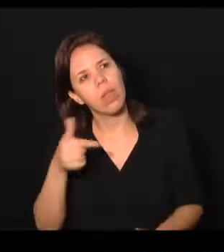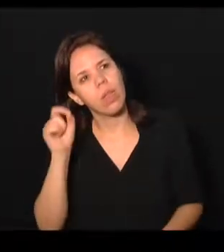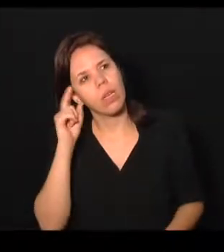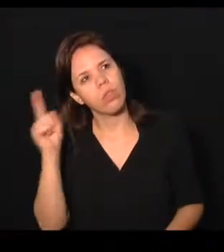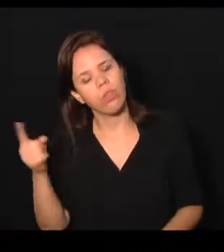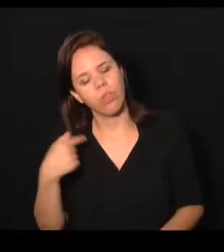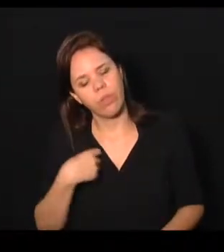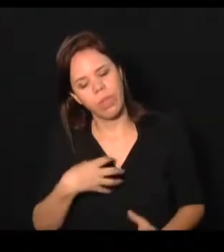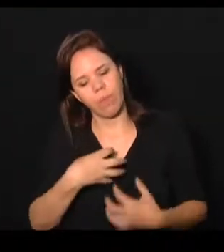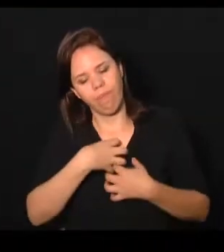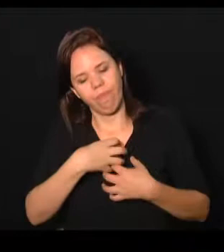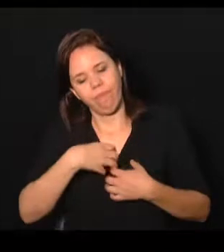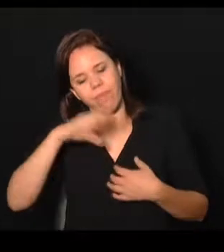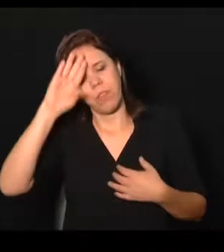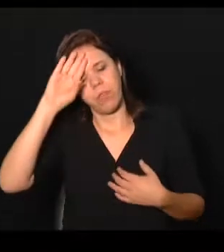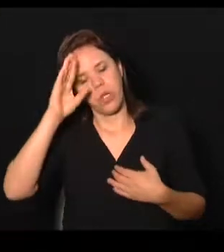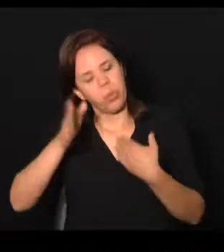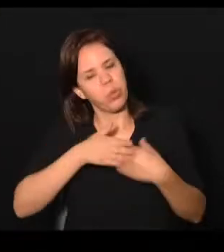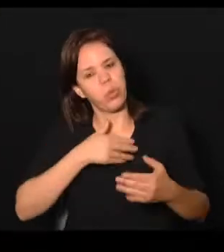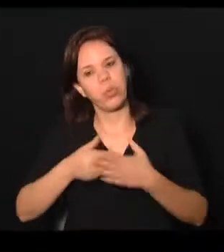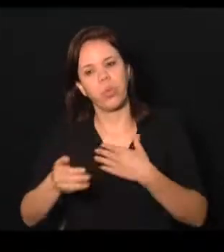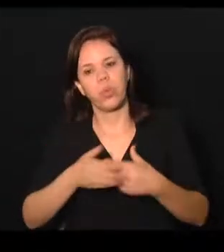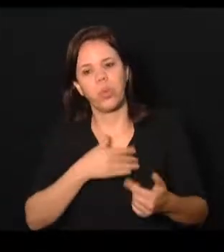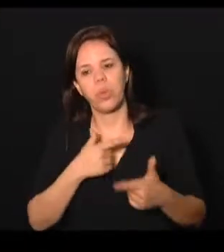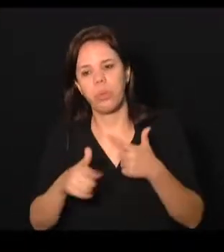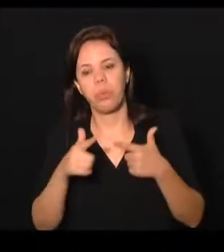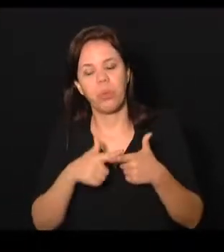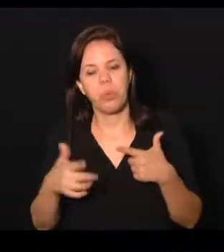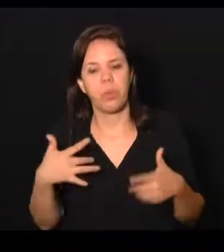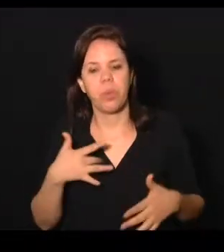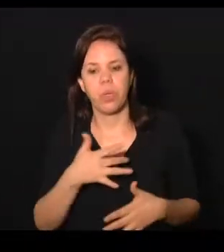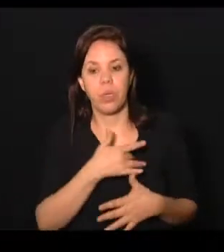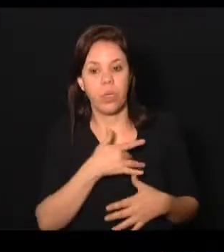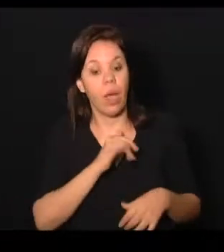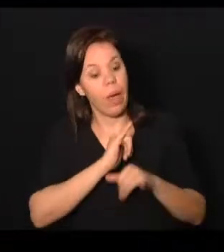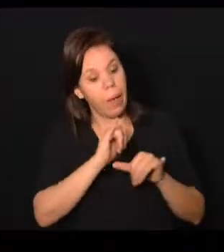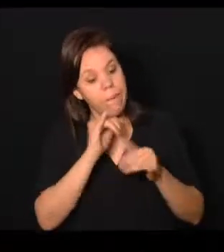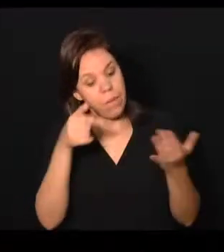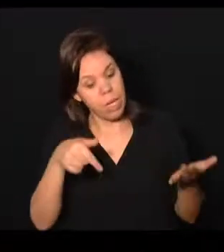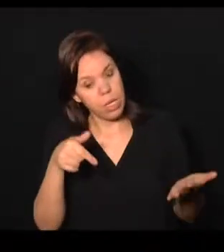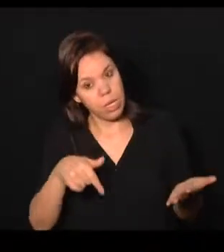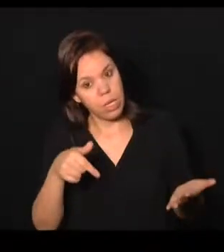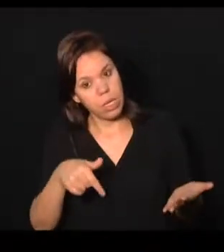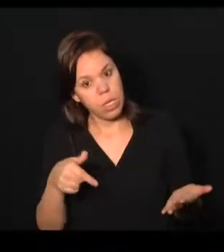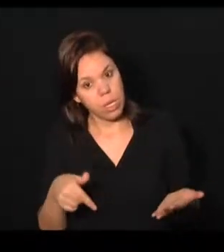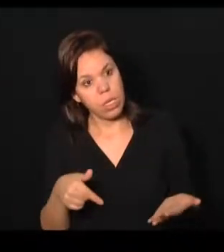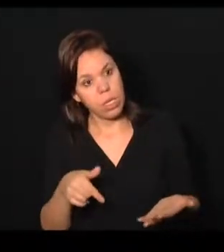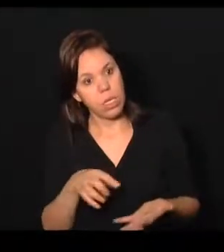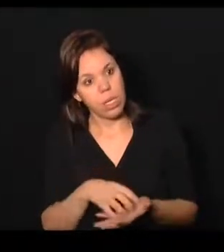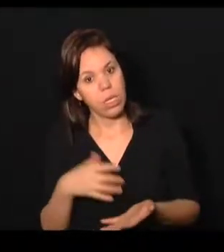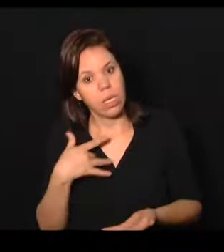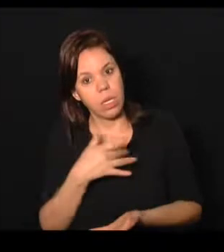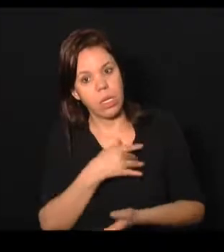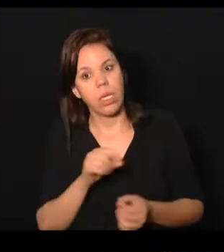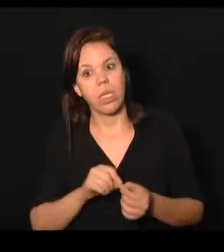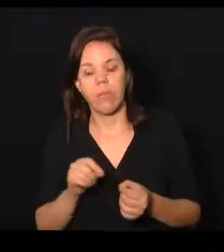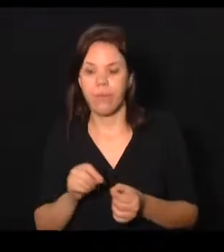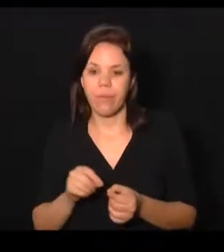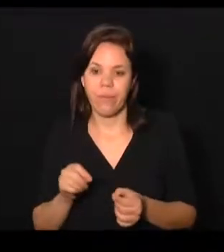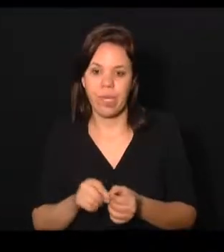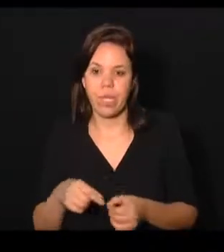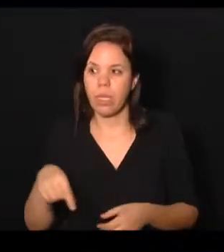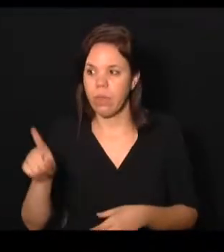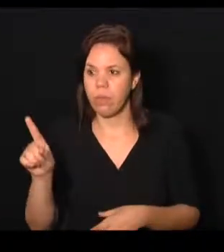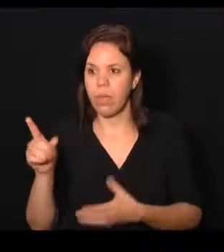apresentar febre ou qualquer outra irregularidade, comunique ao banco de sangue. O que a gente faz? A gente faz um look-back, a gente